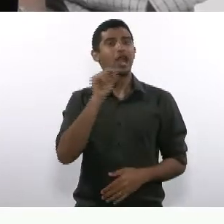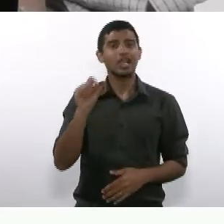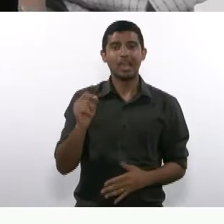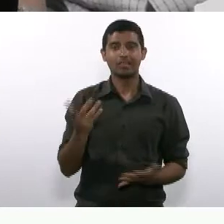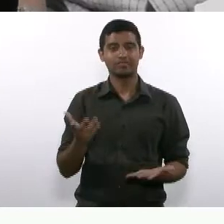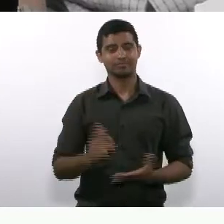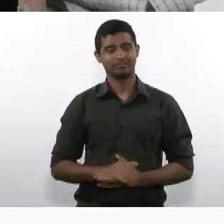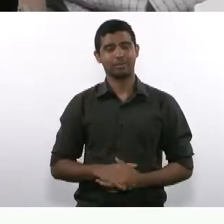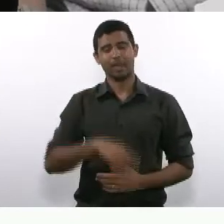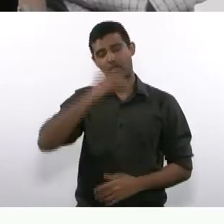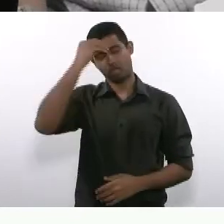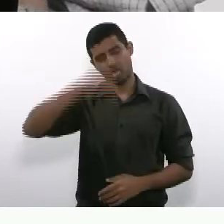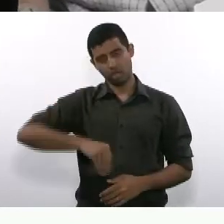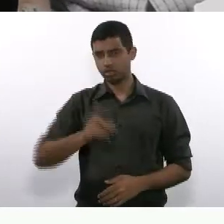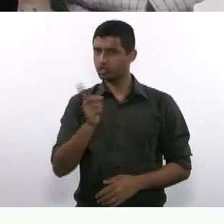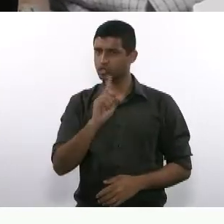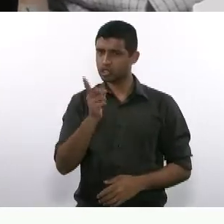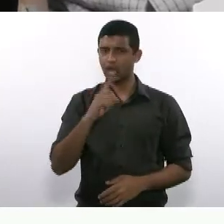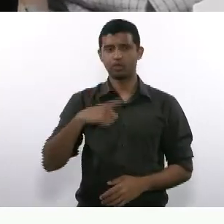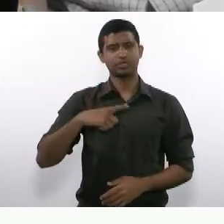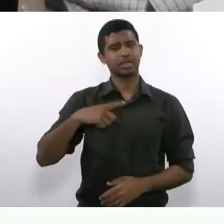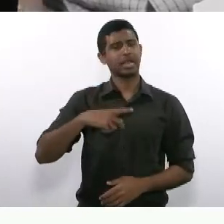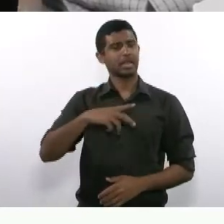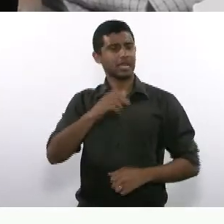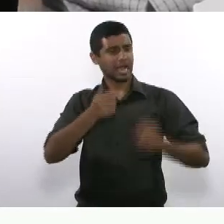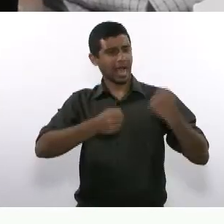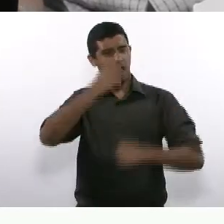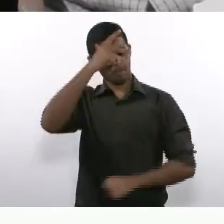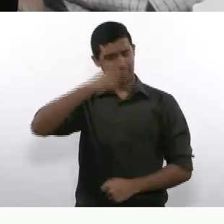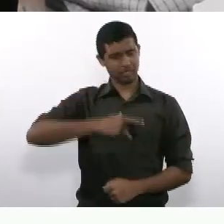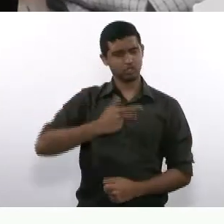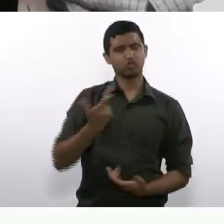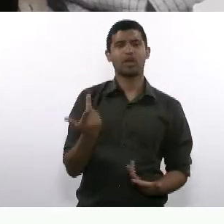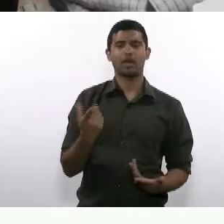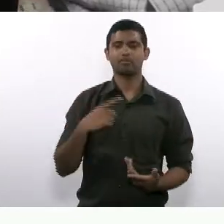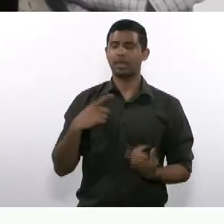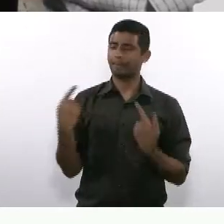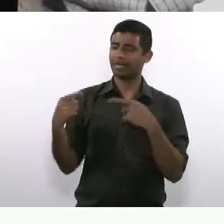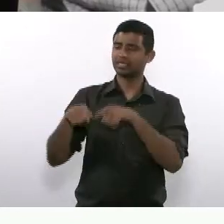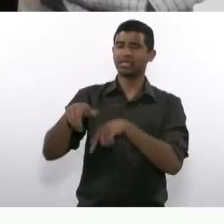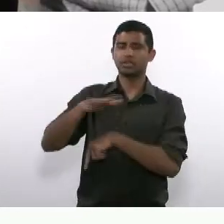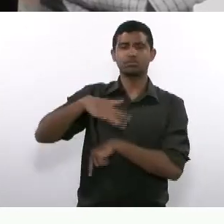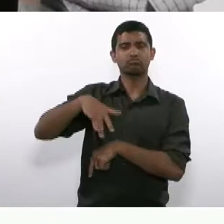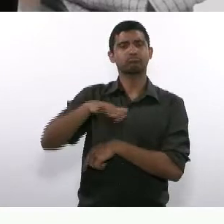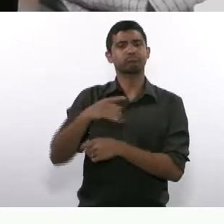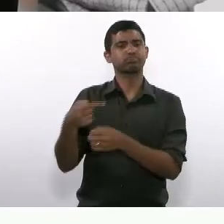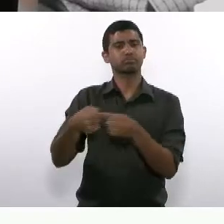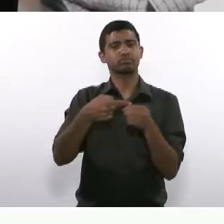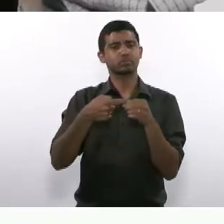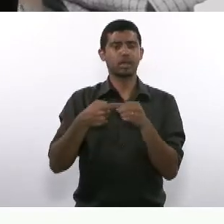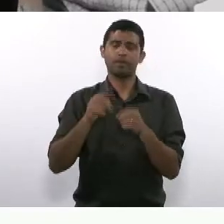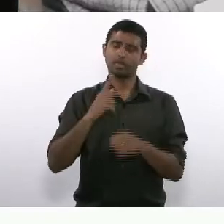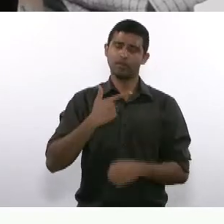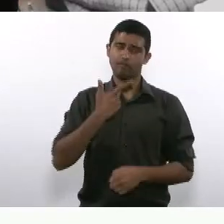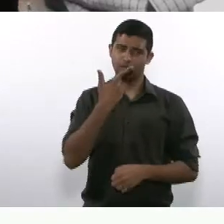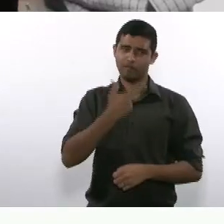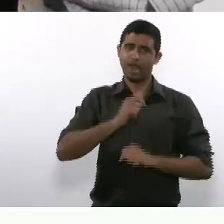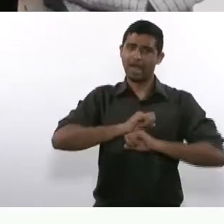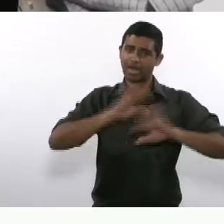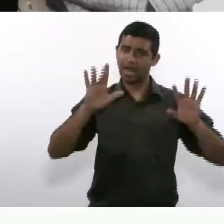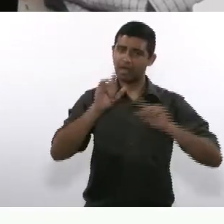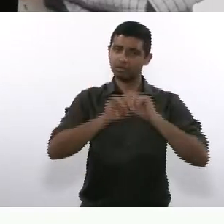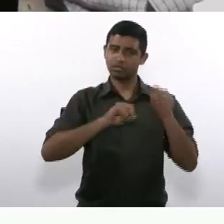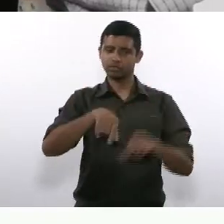com carro próprio, a gente, às vezes, tem uma parceria com os municípios, mas, assim, eu quero deixar bem claro,